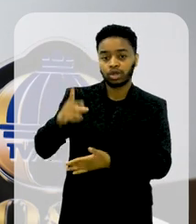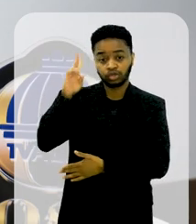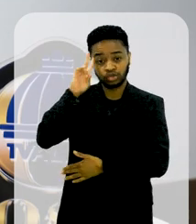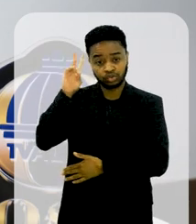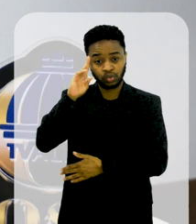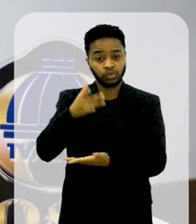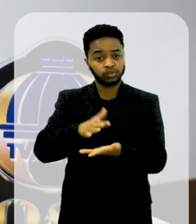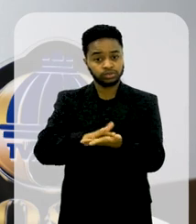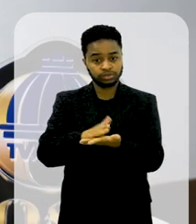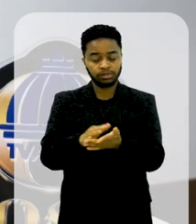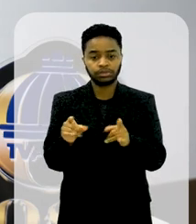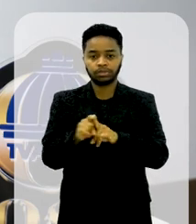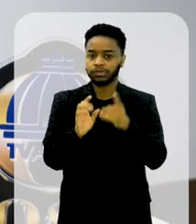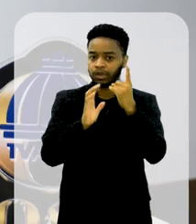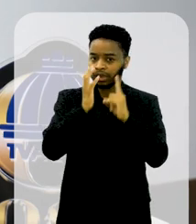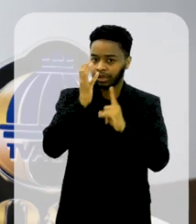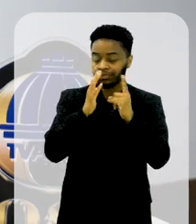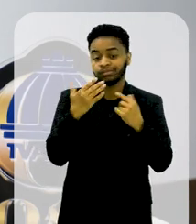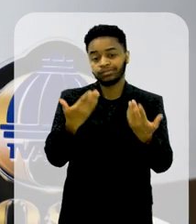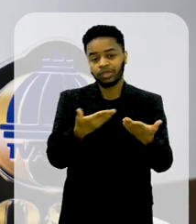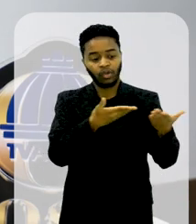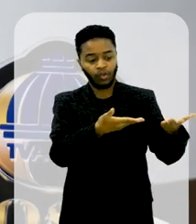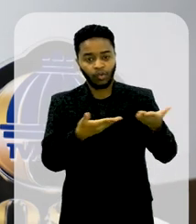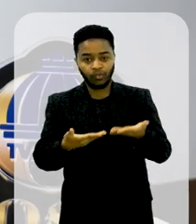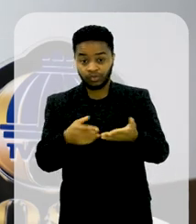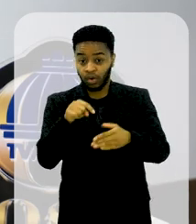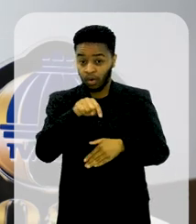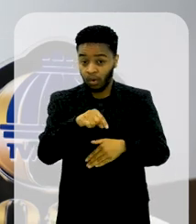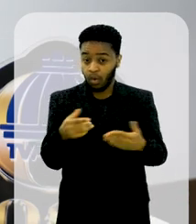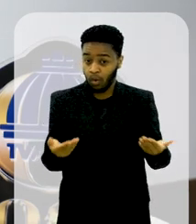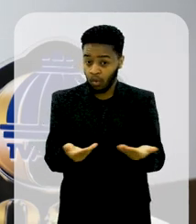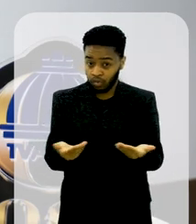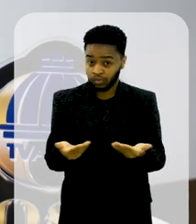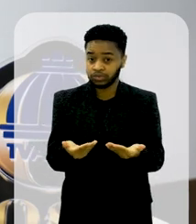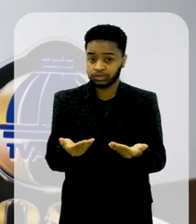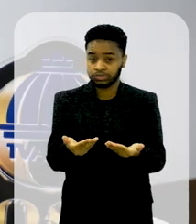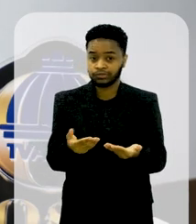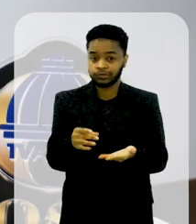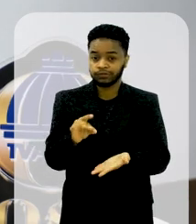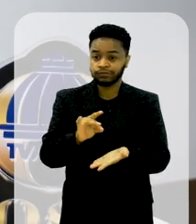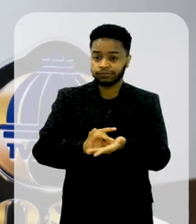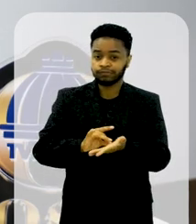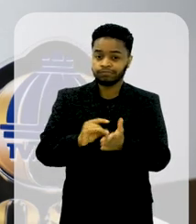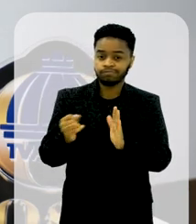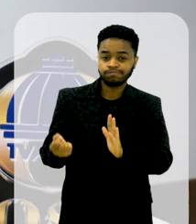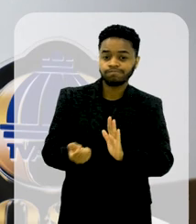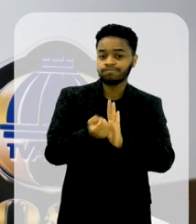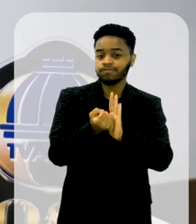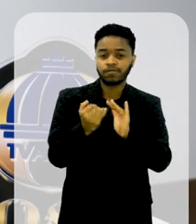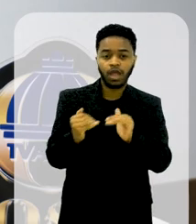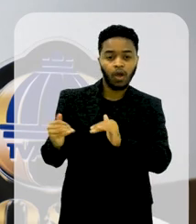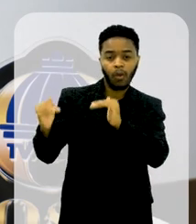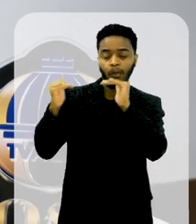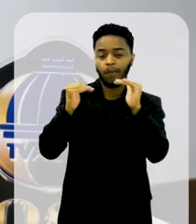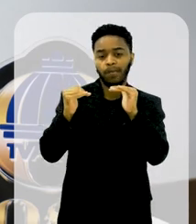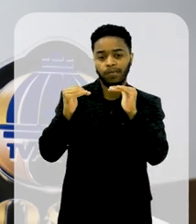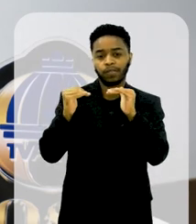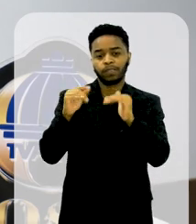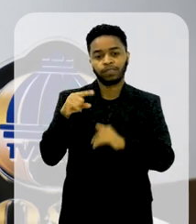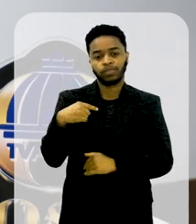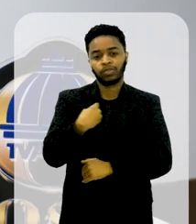carnaval então tê-la aqui no nosso Quintas com Quintais chancela o nosso programa a um nível